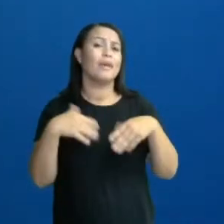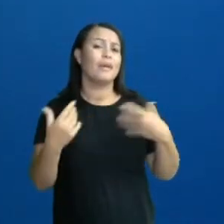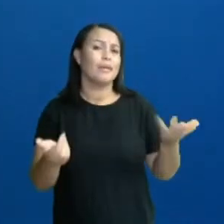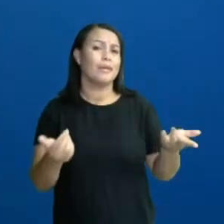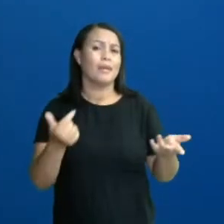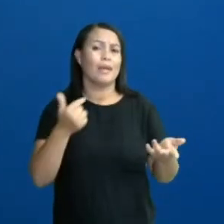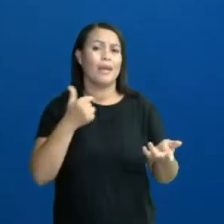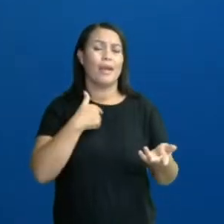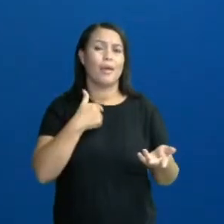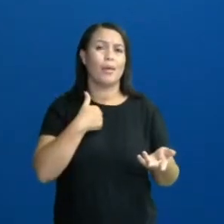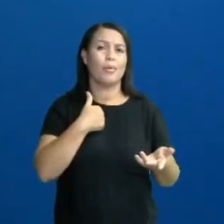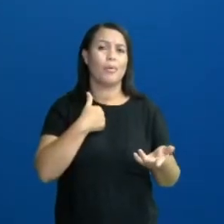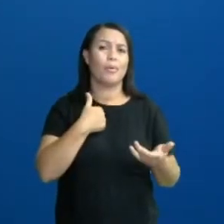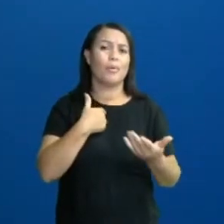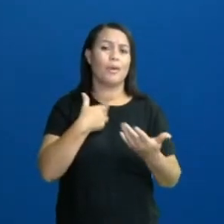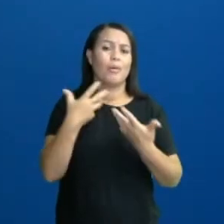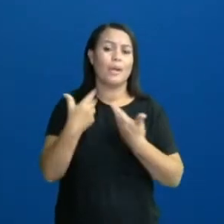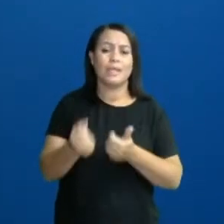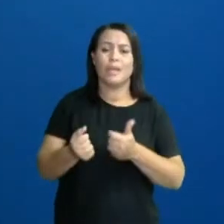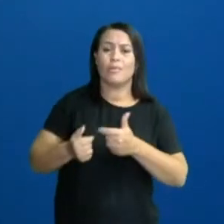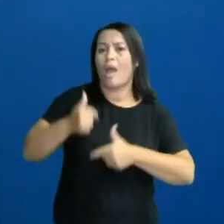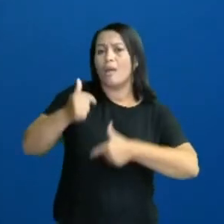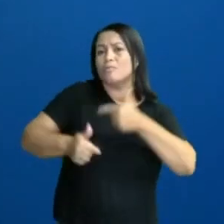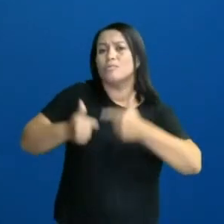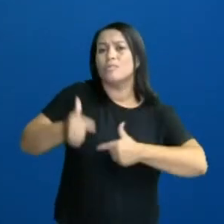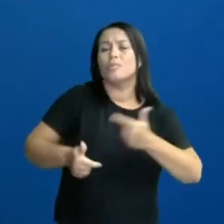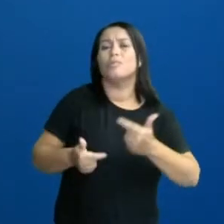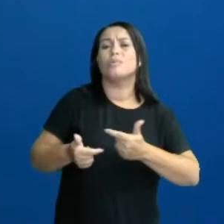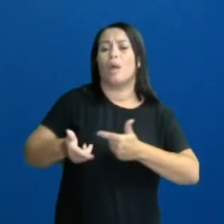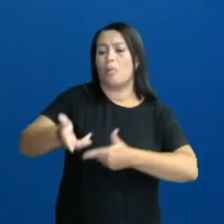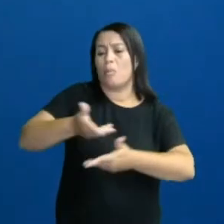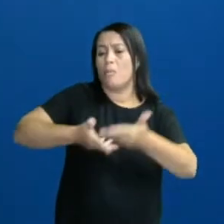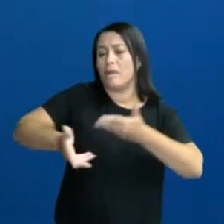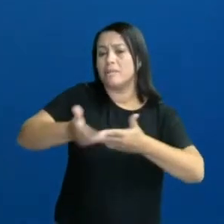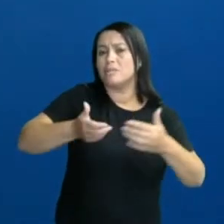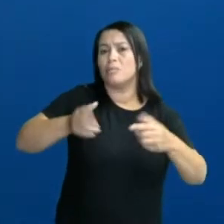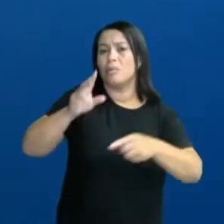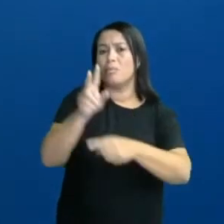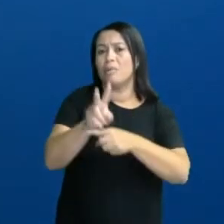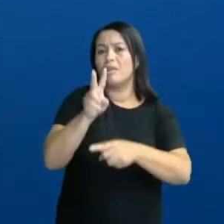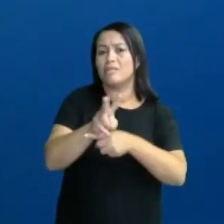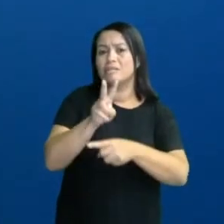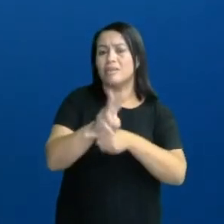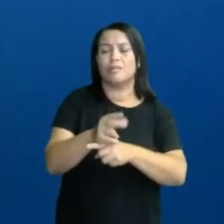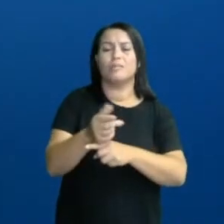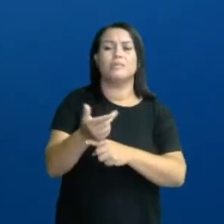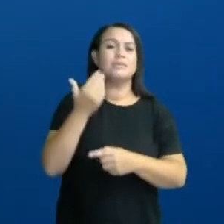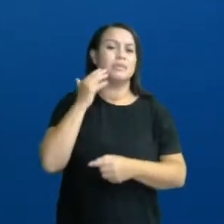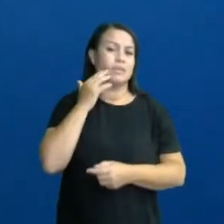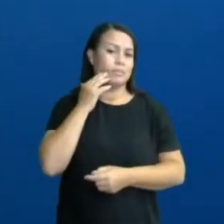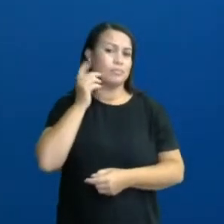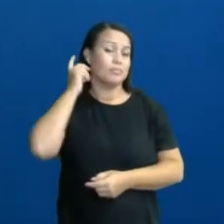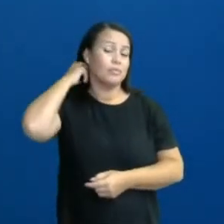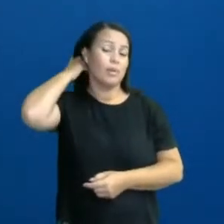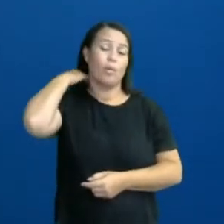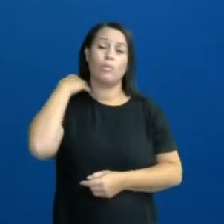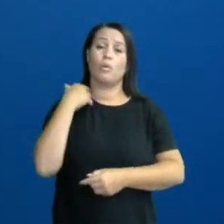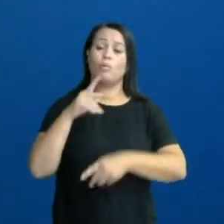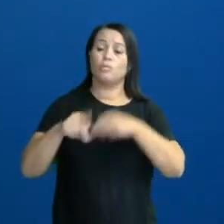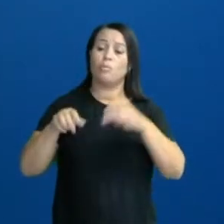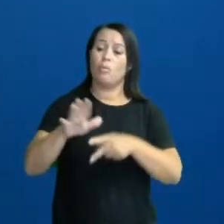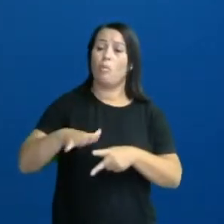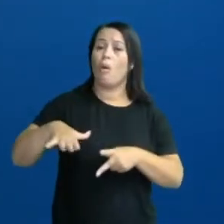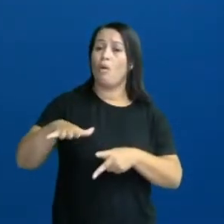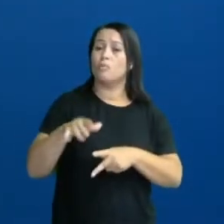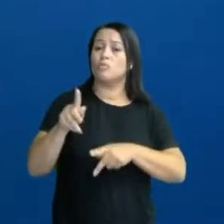assumo as suas lutas, não, enfim, não participo, não defendo as suas causas, né? Então, os povos